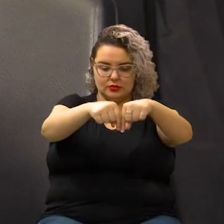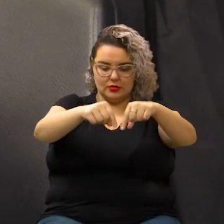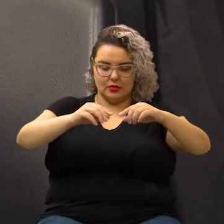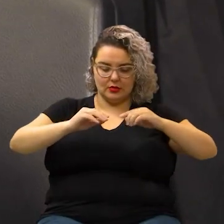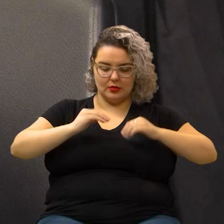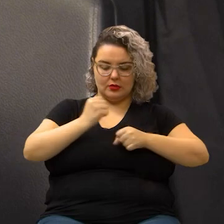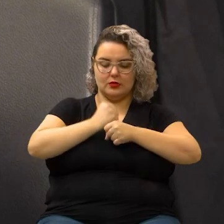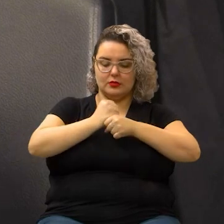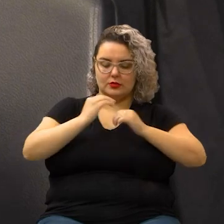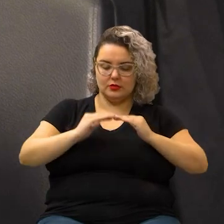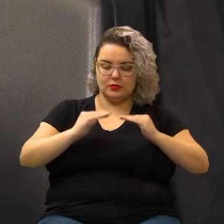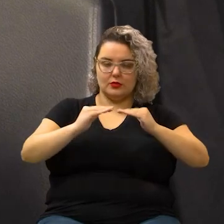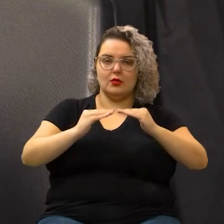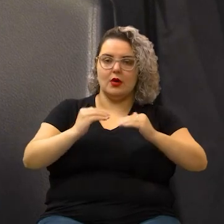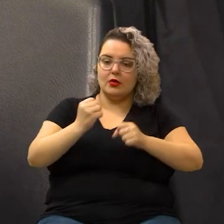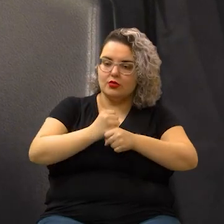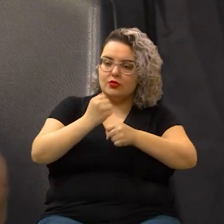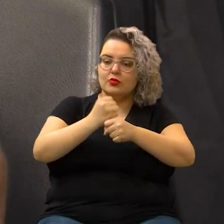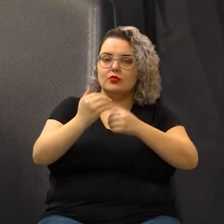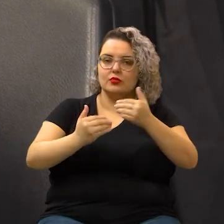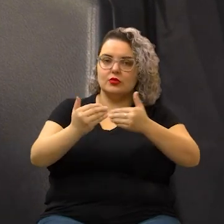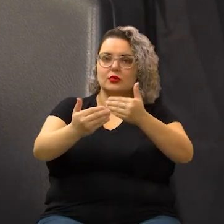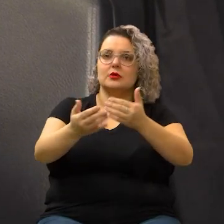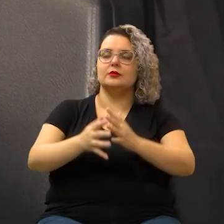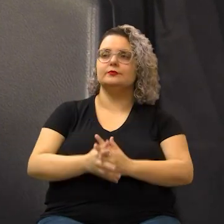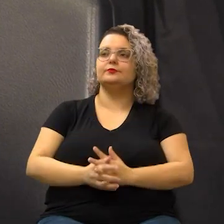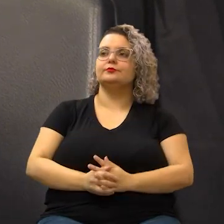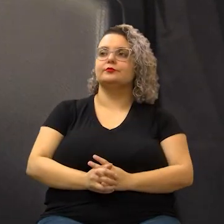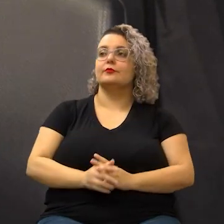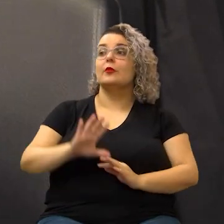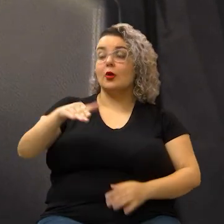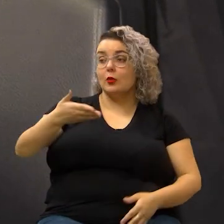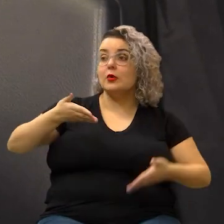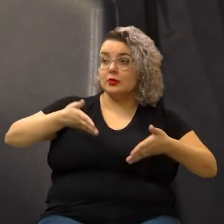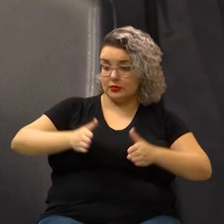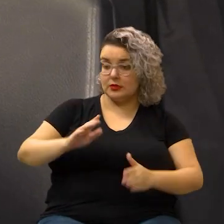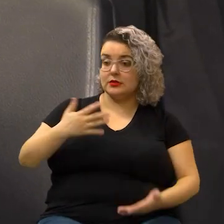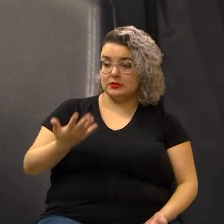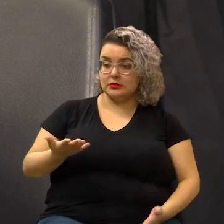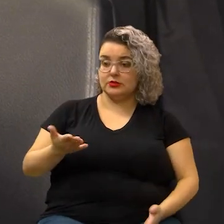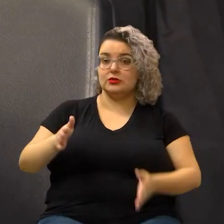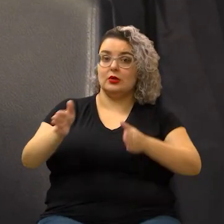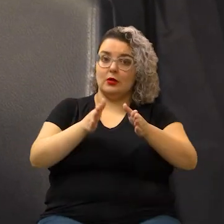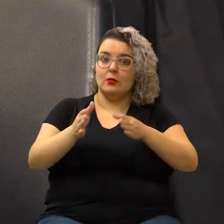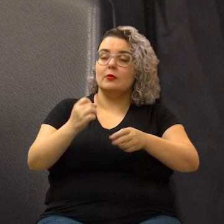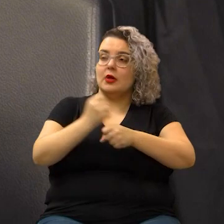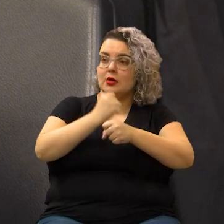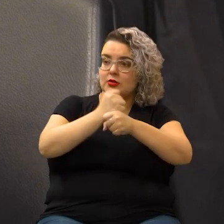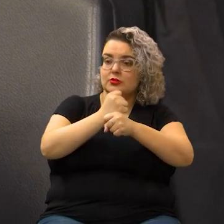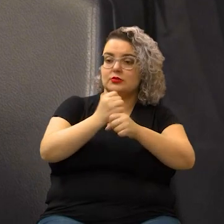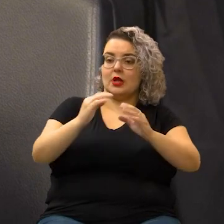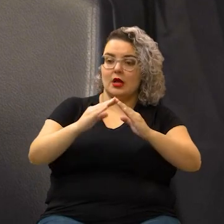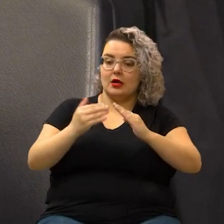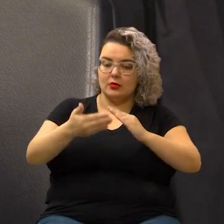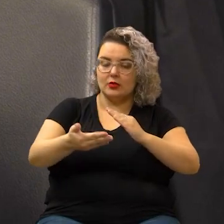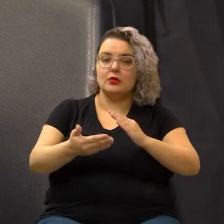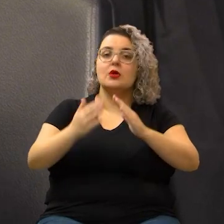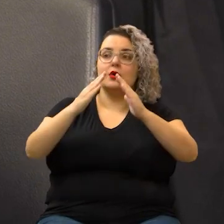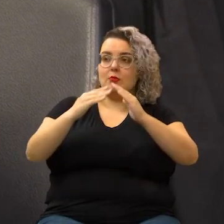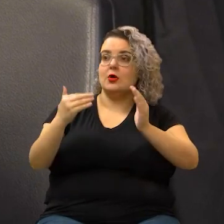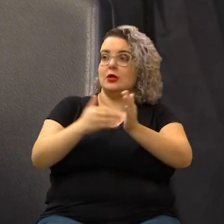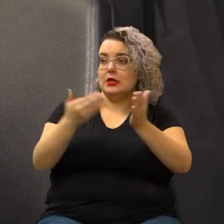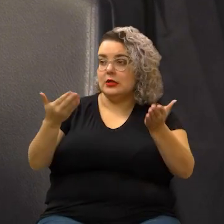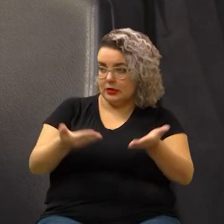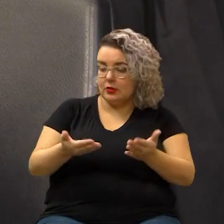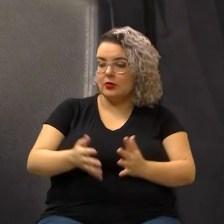fundo, né, e foi construindo aos poucos na frente. Quando eu nasci, eu já peguei essa fase da construção da casa da frente, onde eu moro até